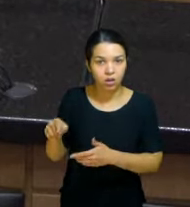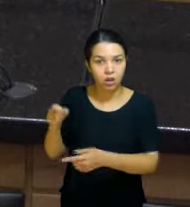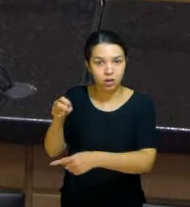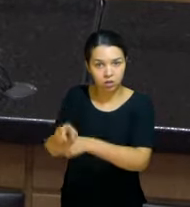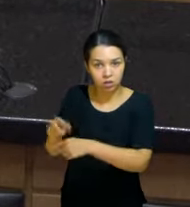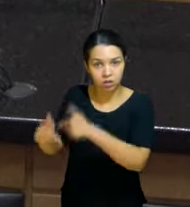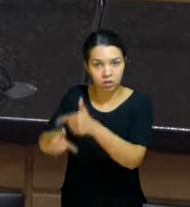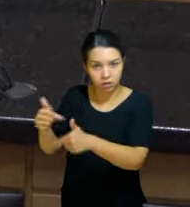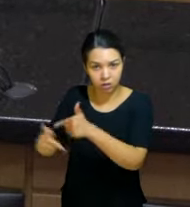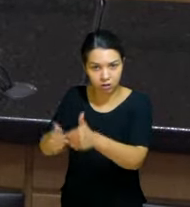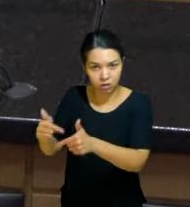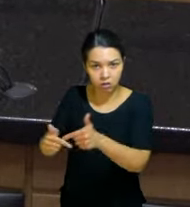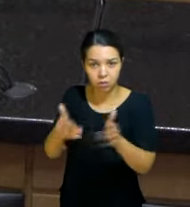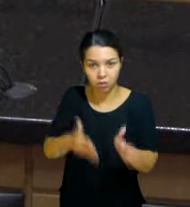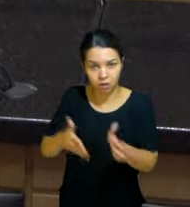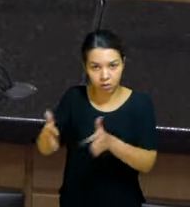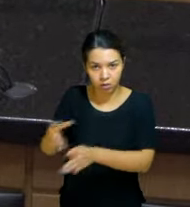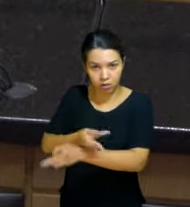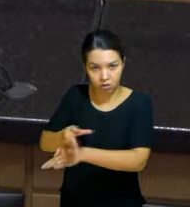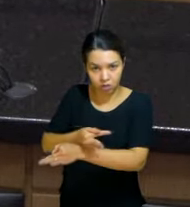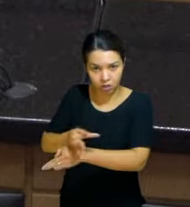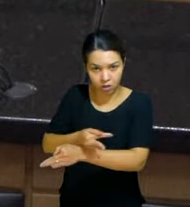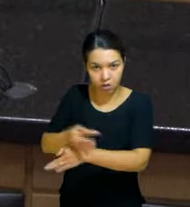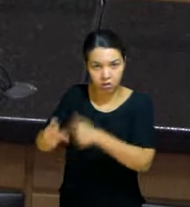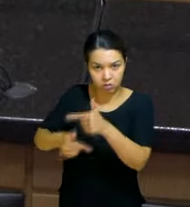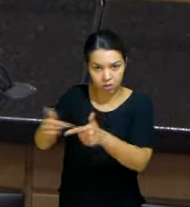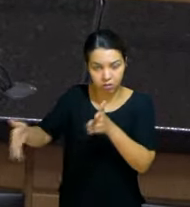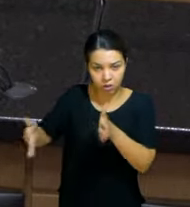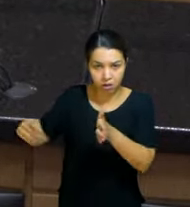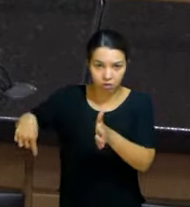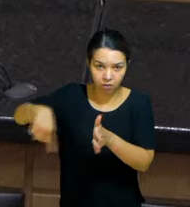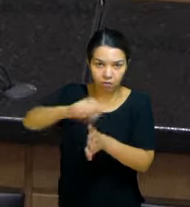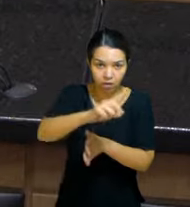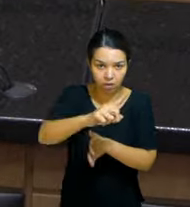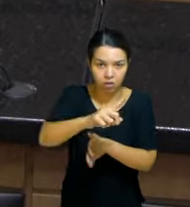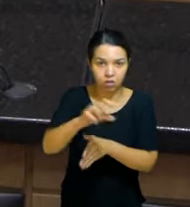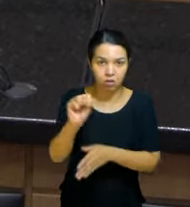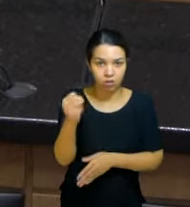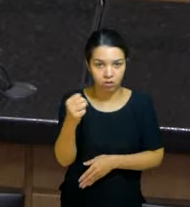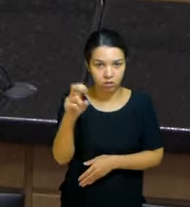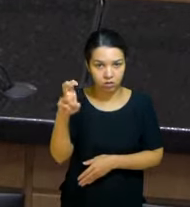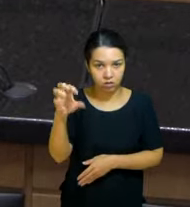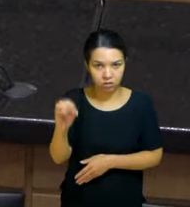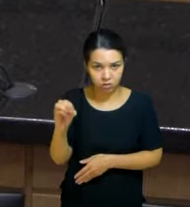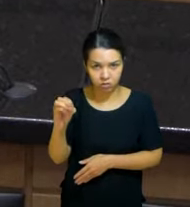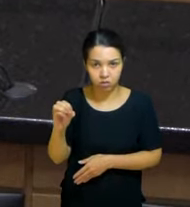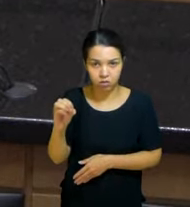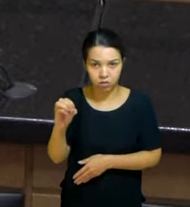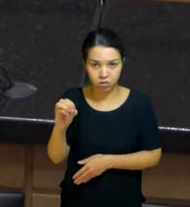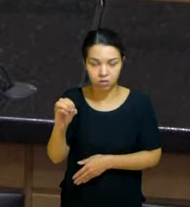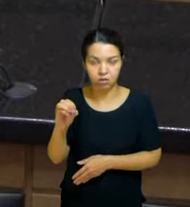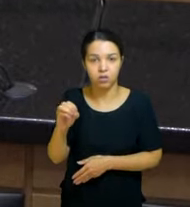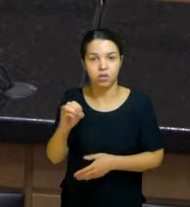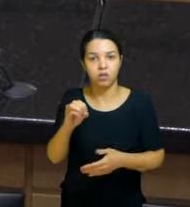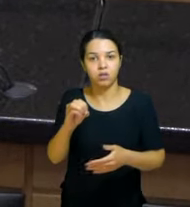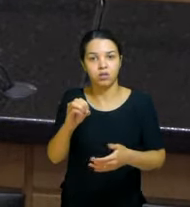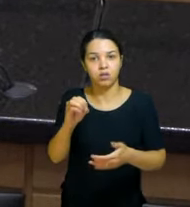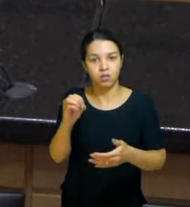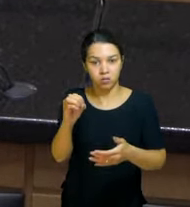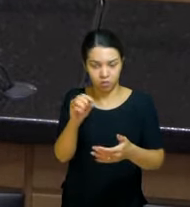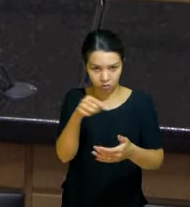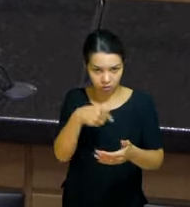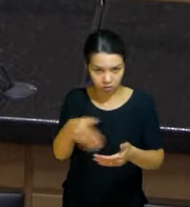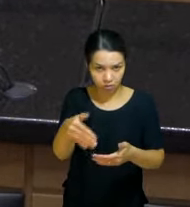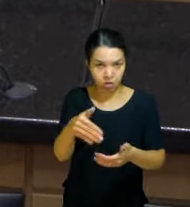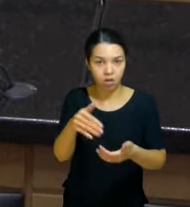ele programa as férias no trabalho dele para ir. E esses 850 do atletismo, mais de 50% programou